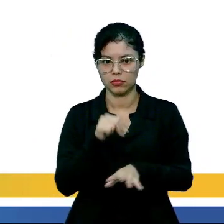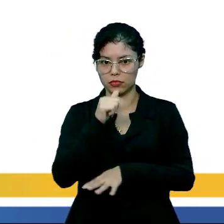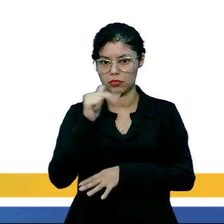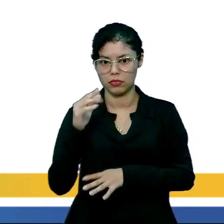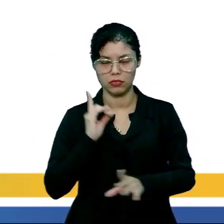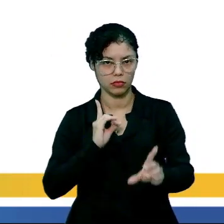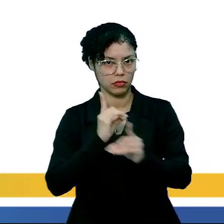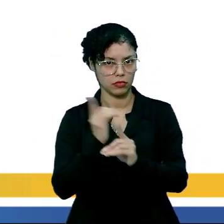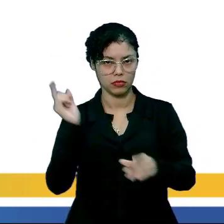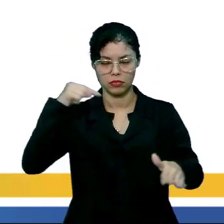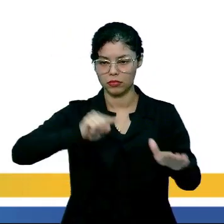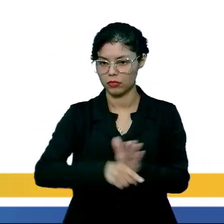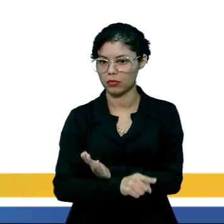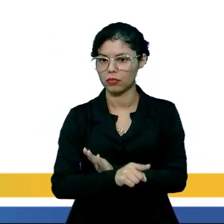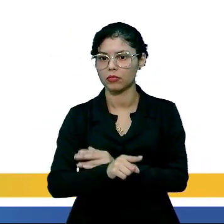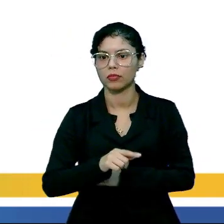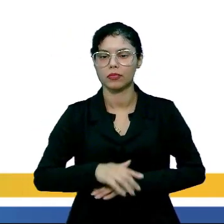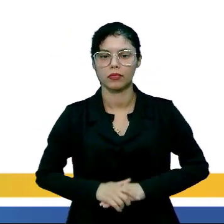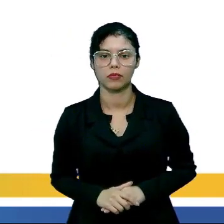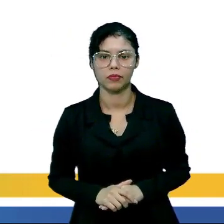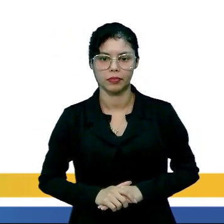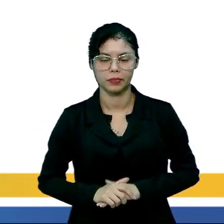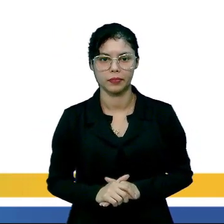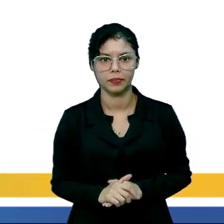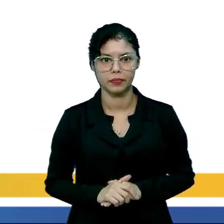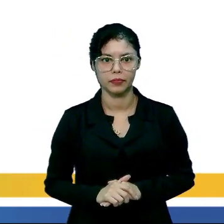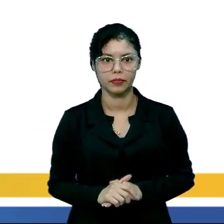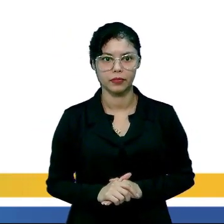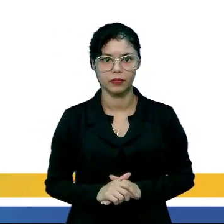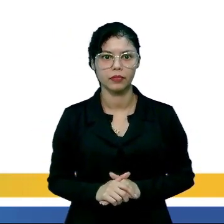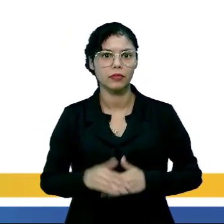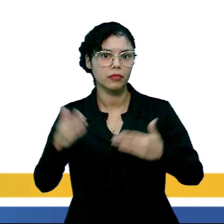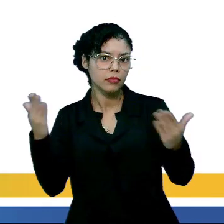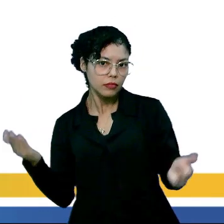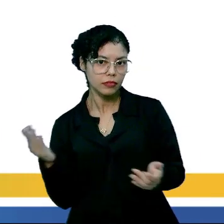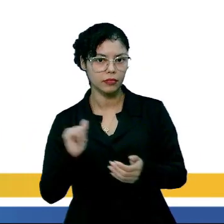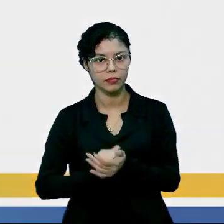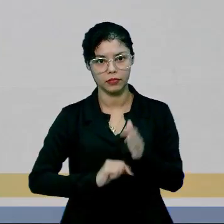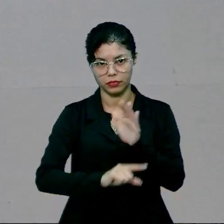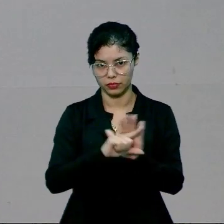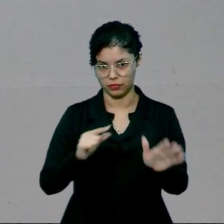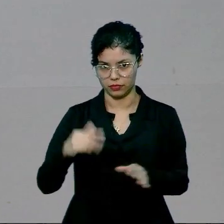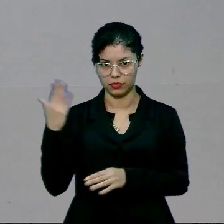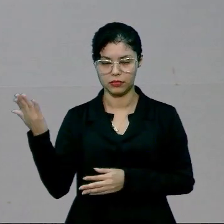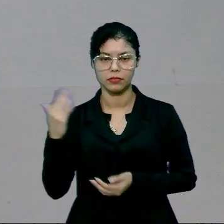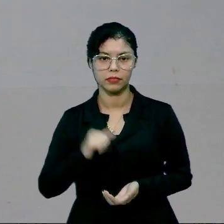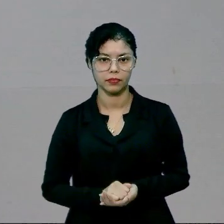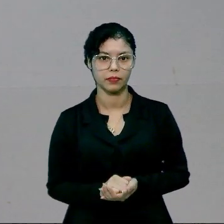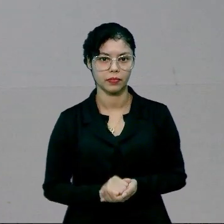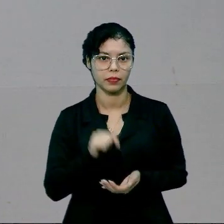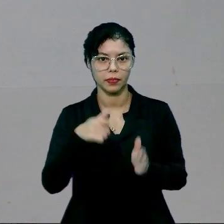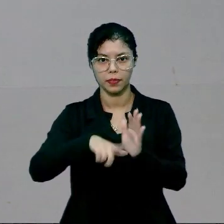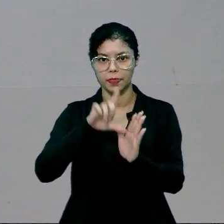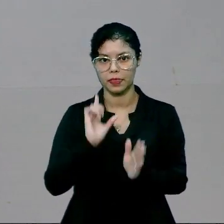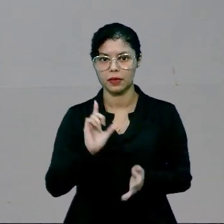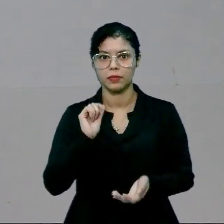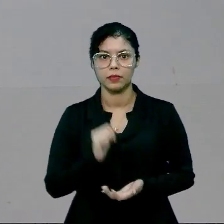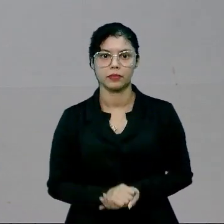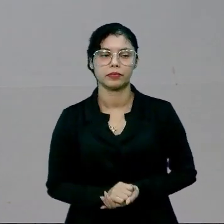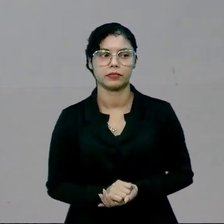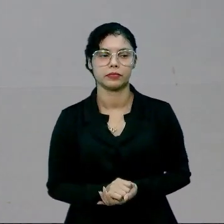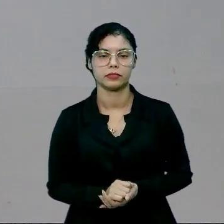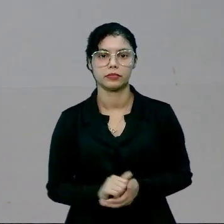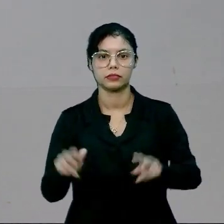pé e nunca se encontra fundo. Aí eu trouxe a questão para vocês, tá? Mas antes de falar dessa